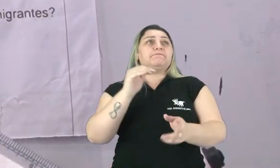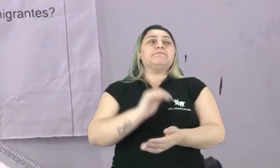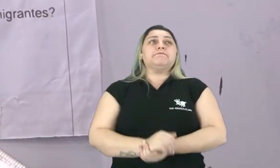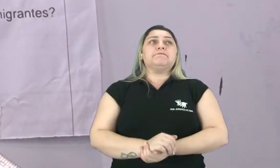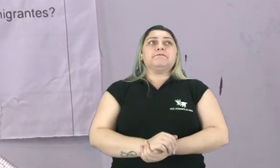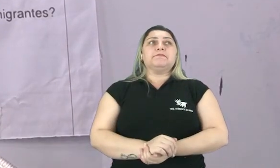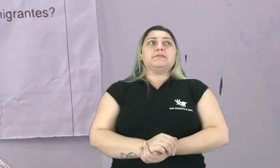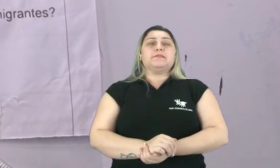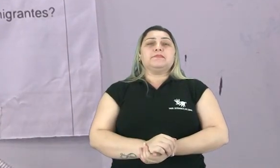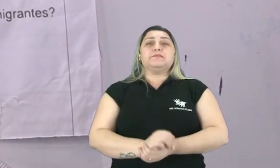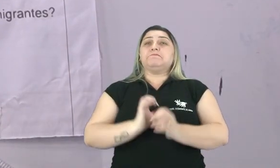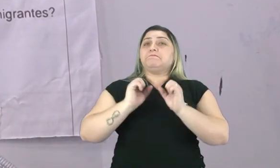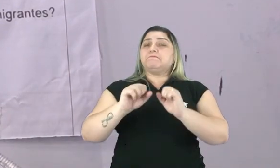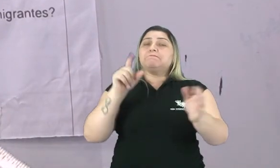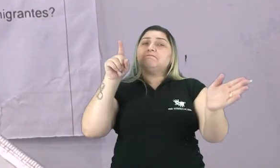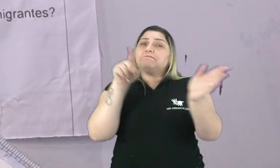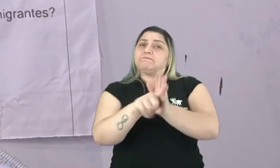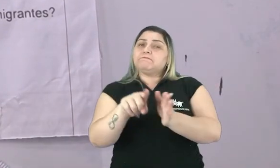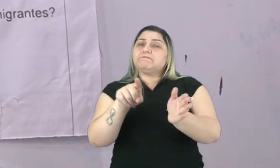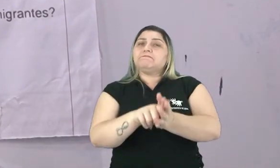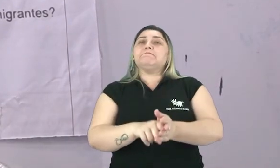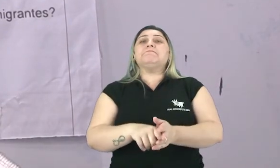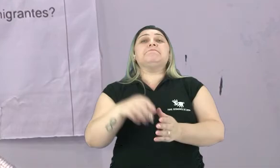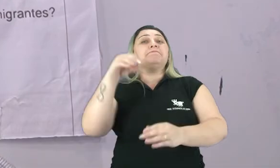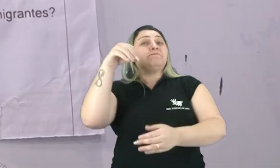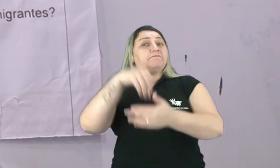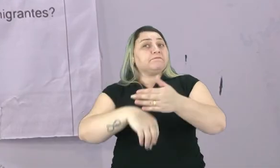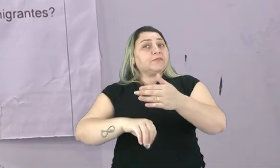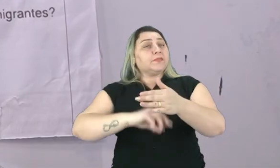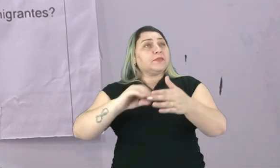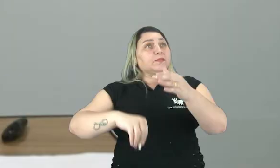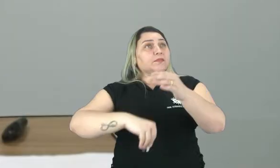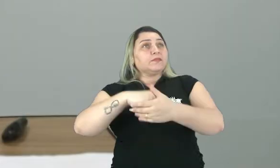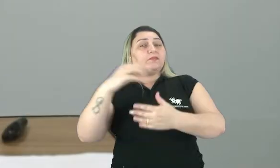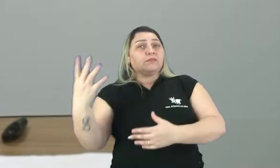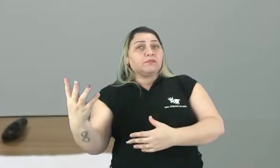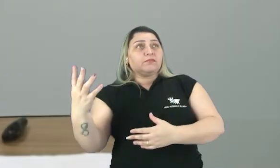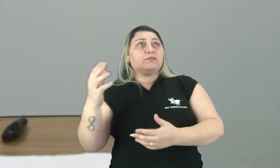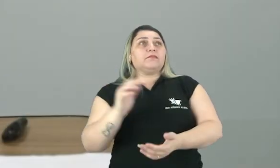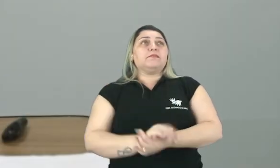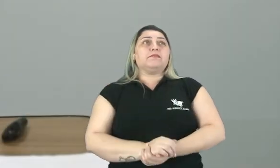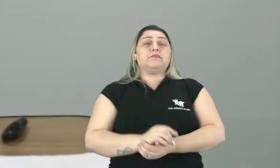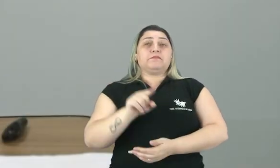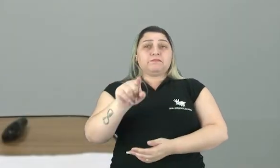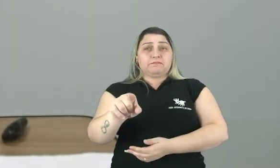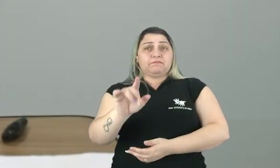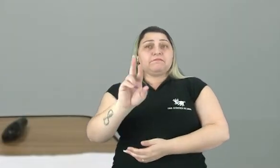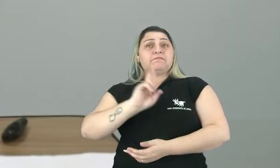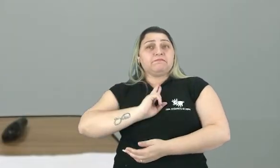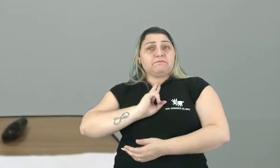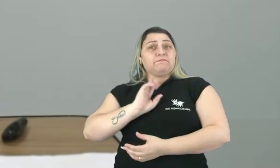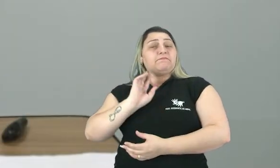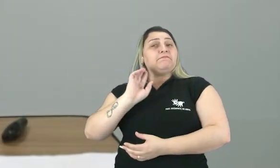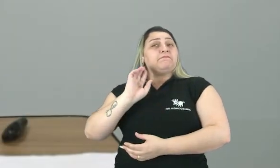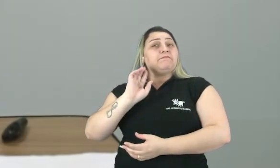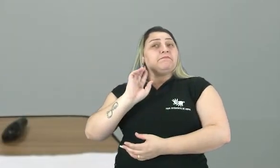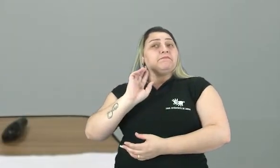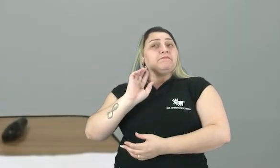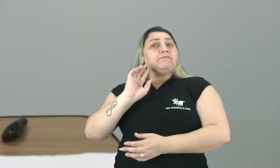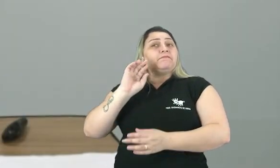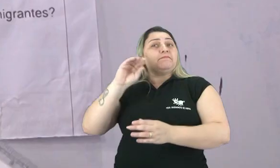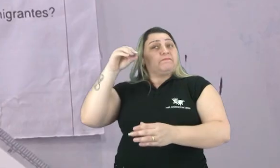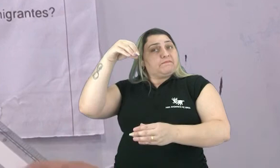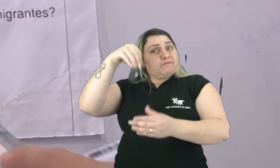migrações, se eu posso perguntar se é migração interna ou externa. E aí você vai me dizer que é